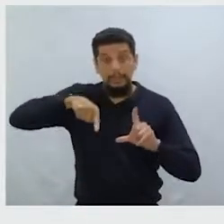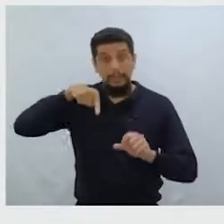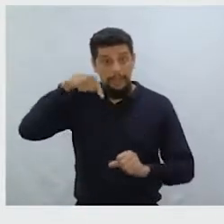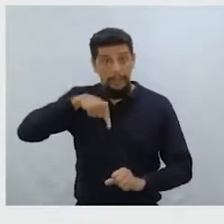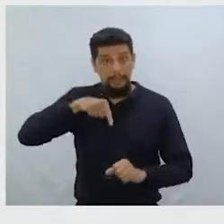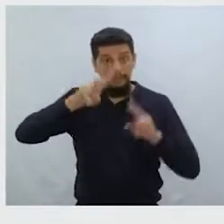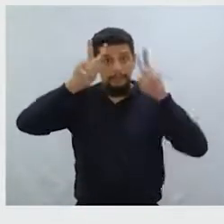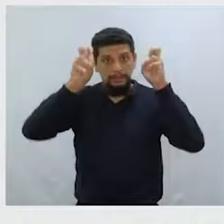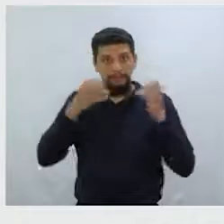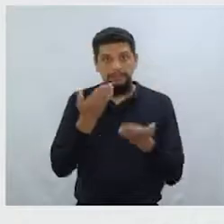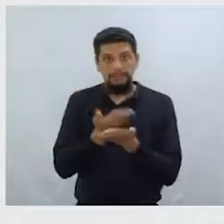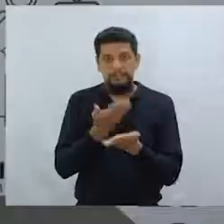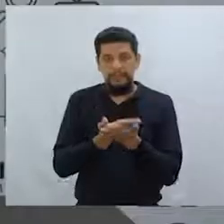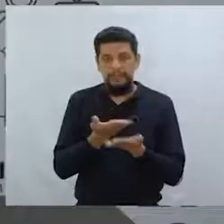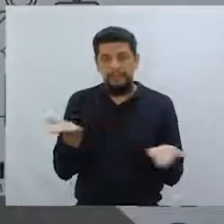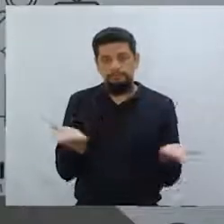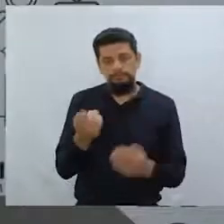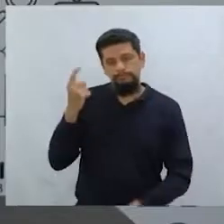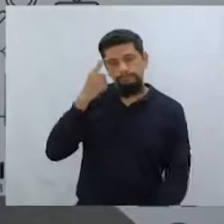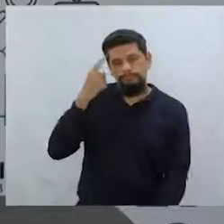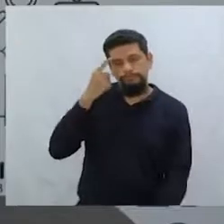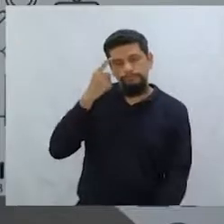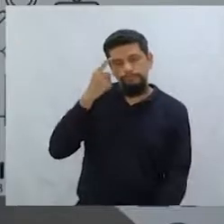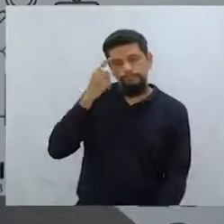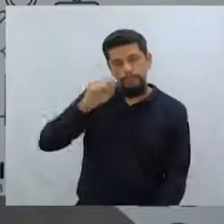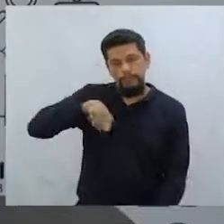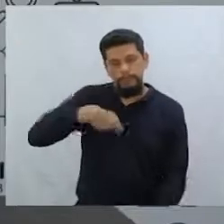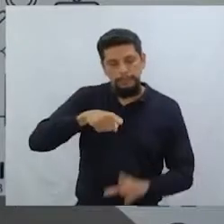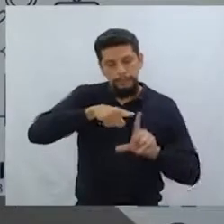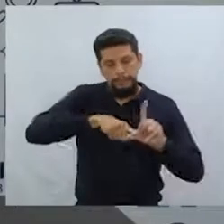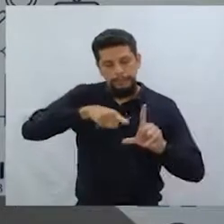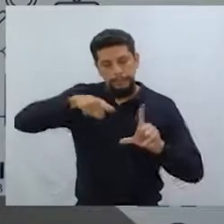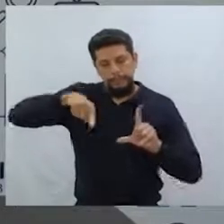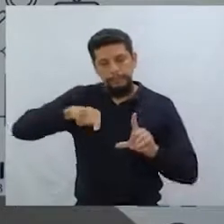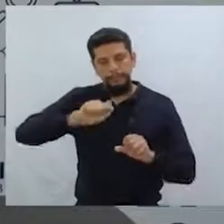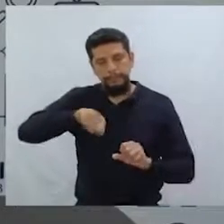é esse o nosso tema? Então agora a gente vai pensar nisso.